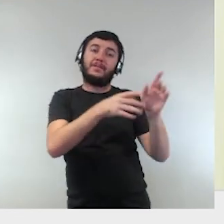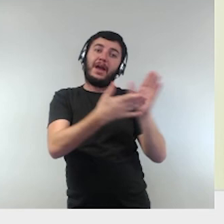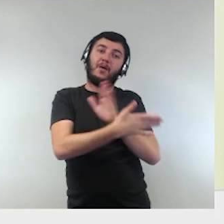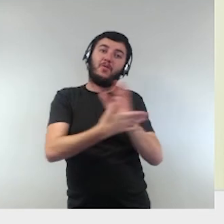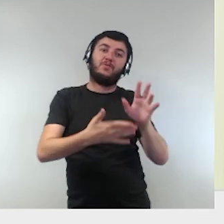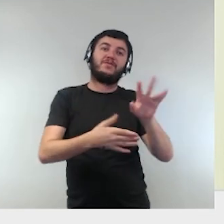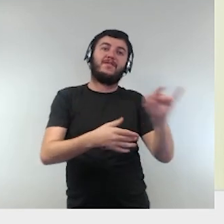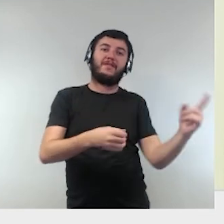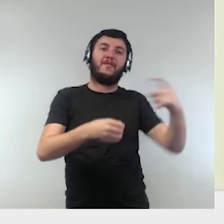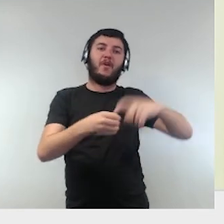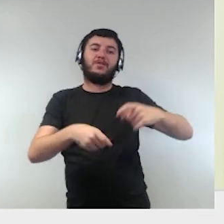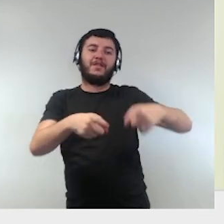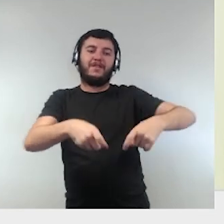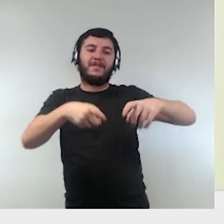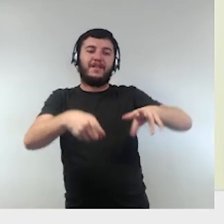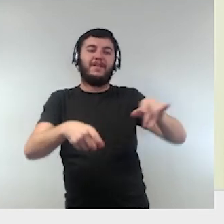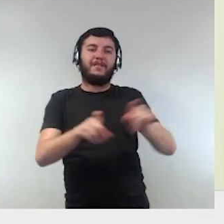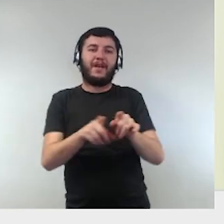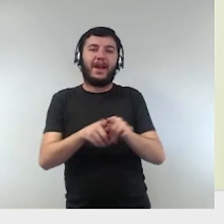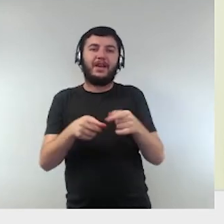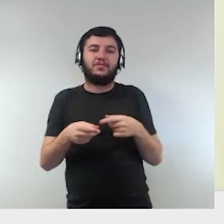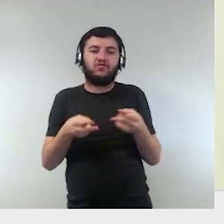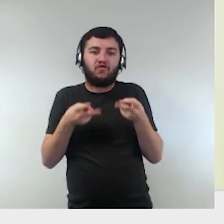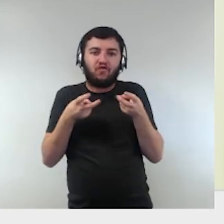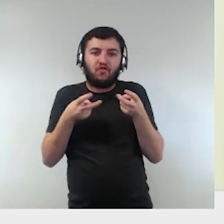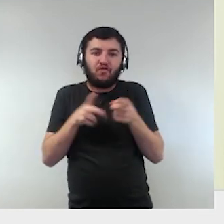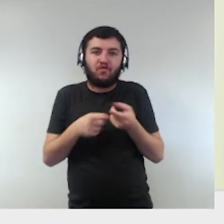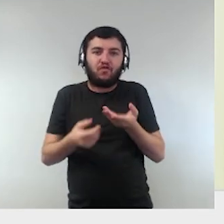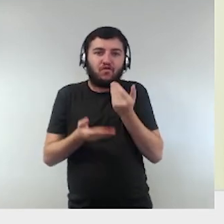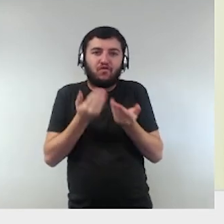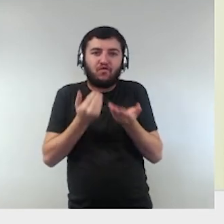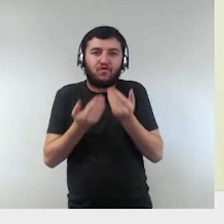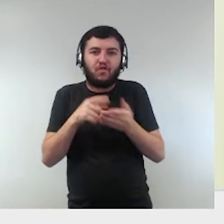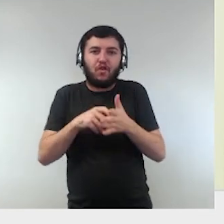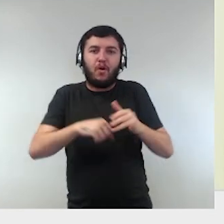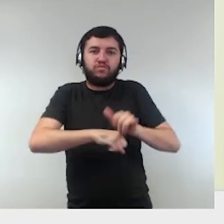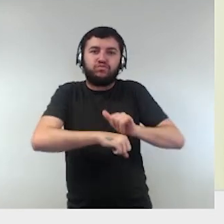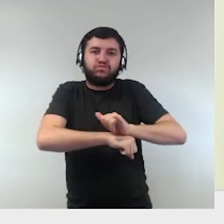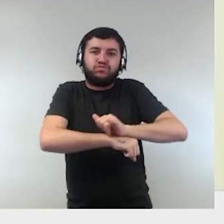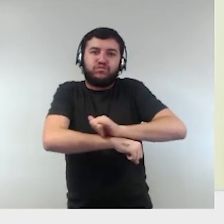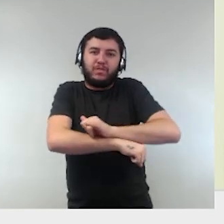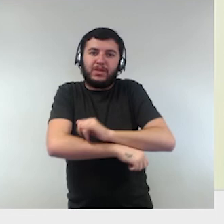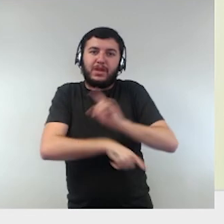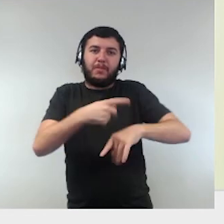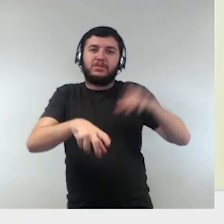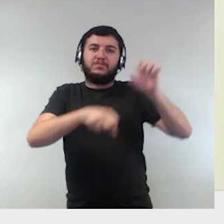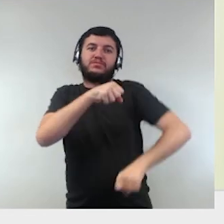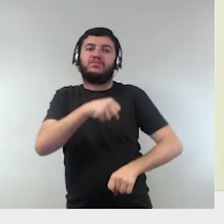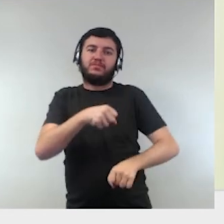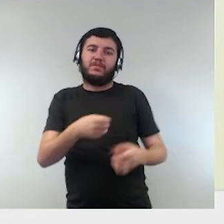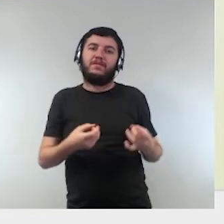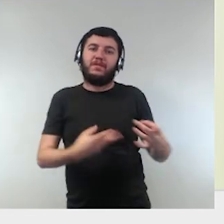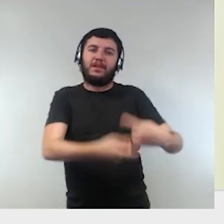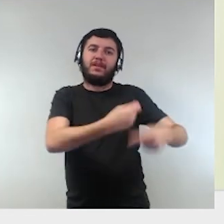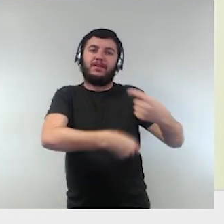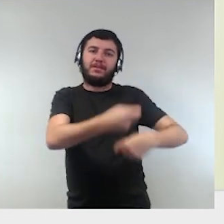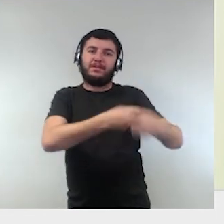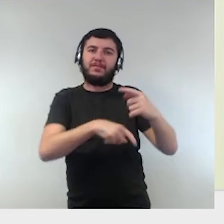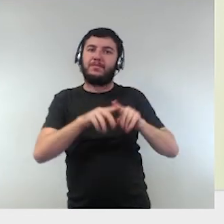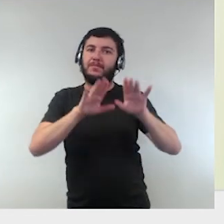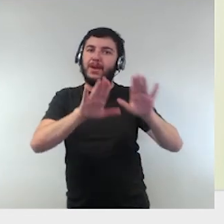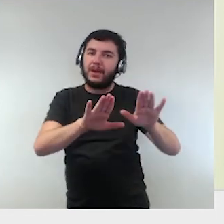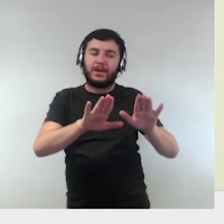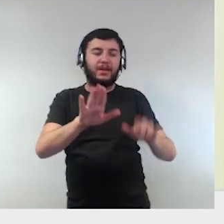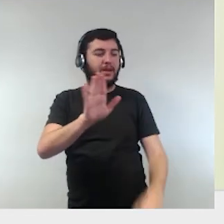Ele não participa de vaquejada, ele não é escolhido e eleito para ser de vaquejada o resto da sua vida, para todo final de semana competir. Ele